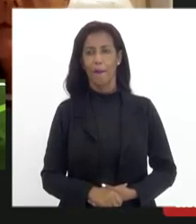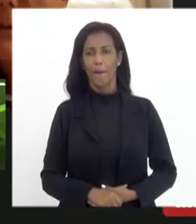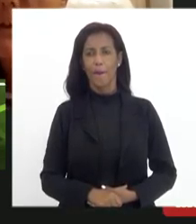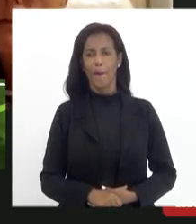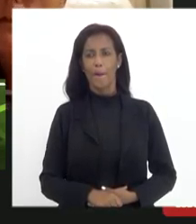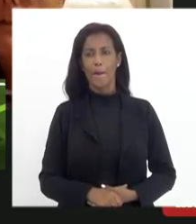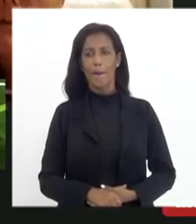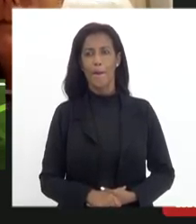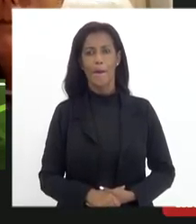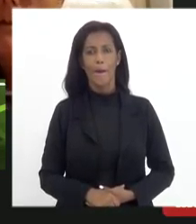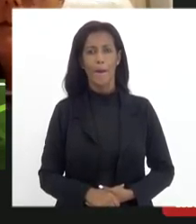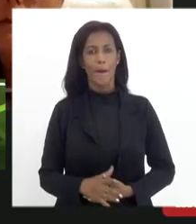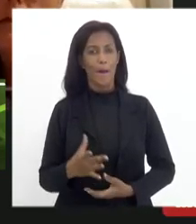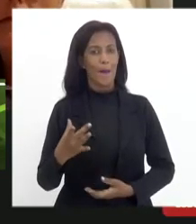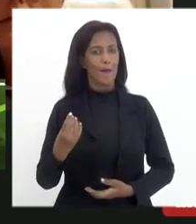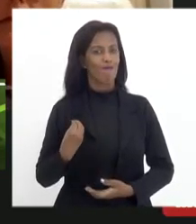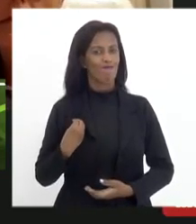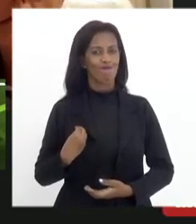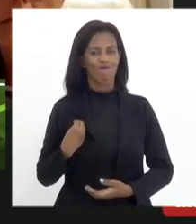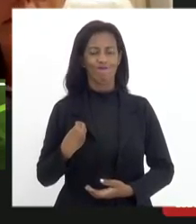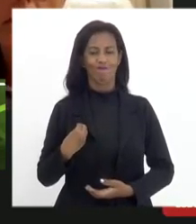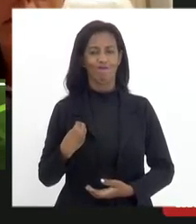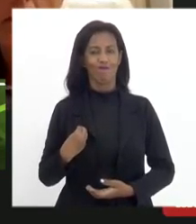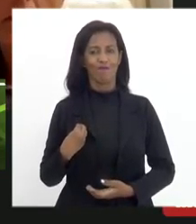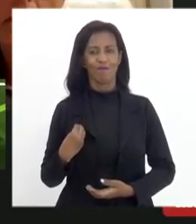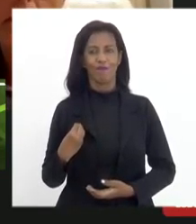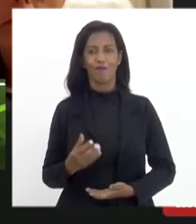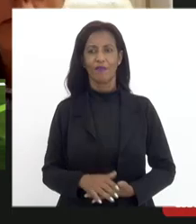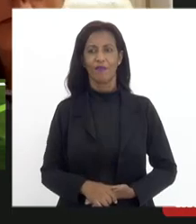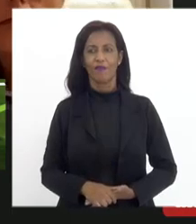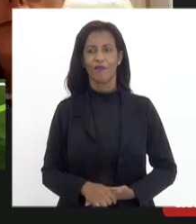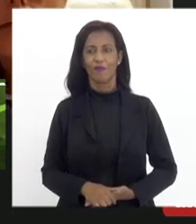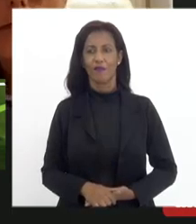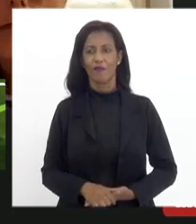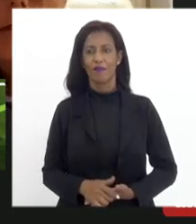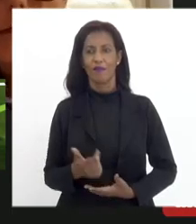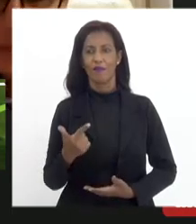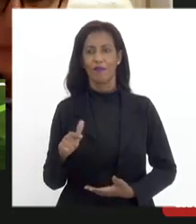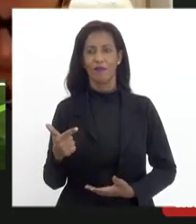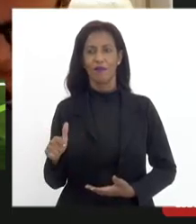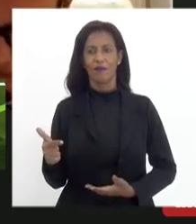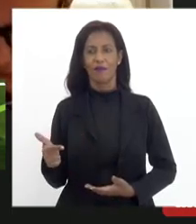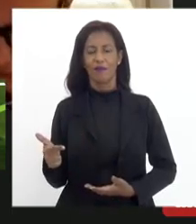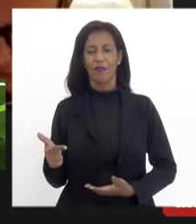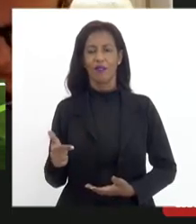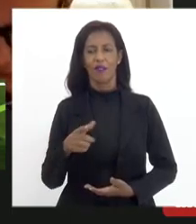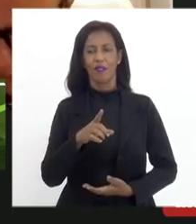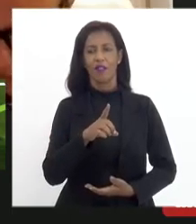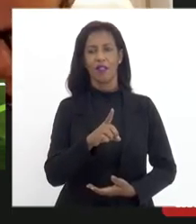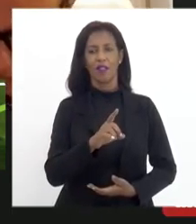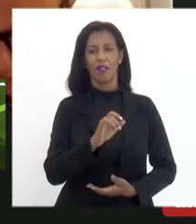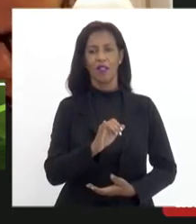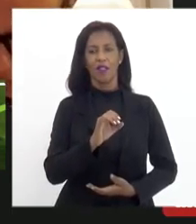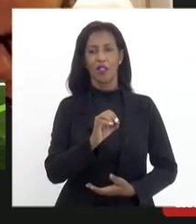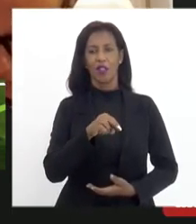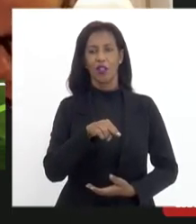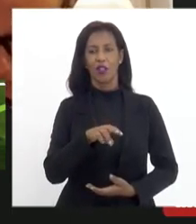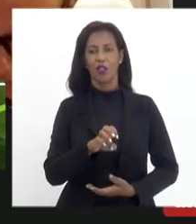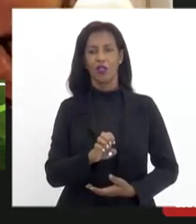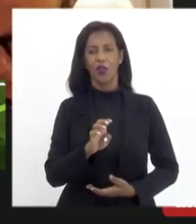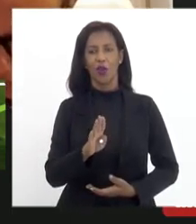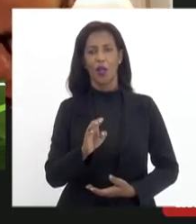Ele não está presente, deputado. Pode passar. Então, nós vamos passar a palavra para Dione Boy e Suelen